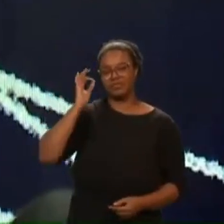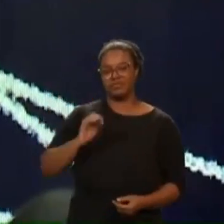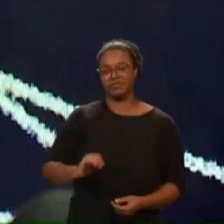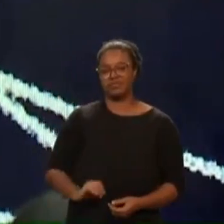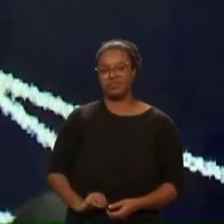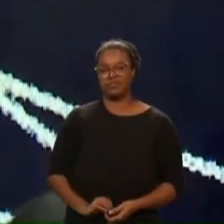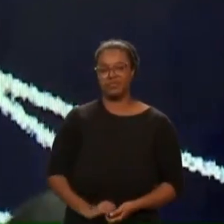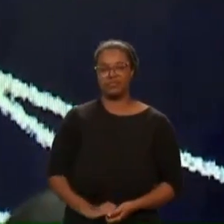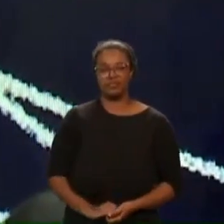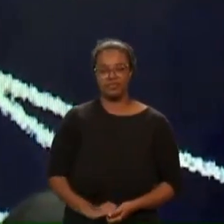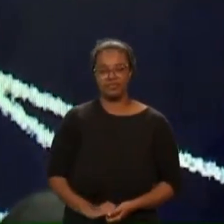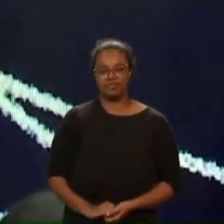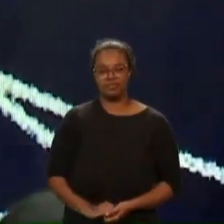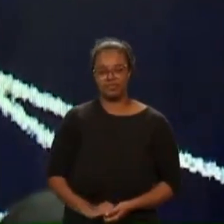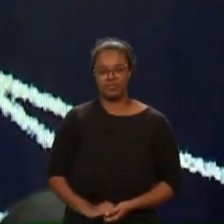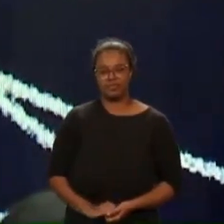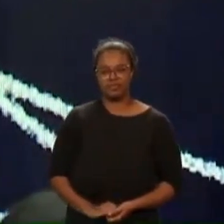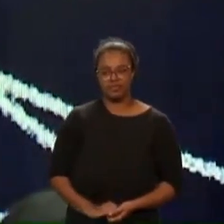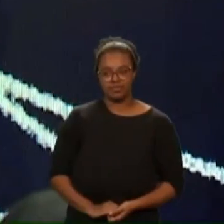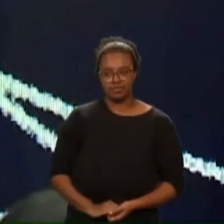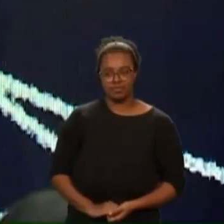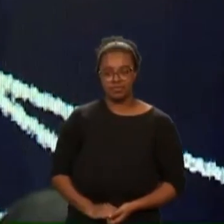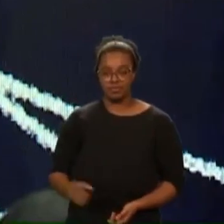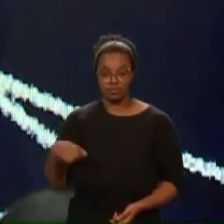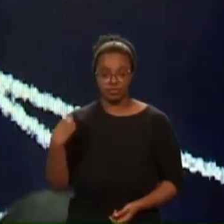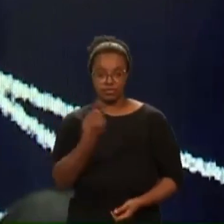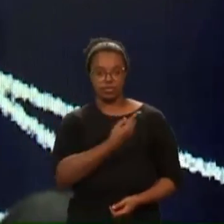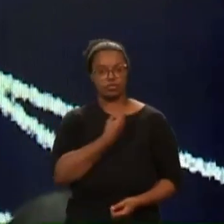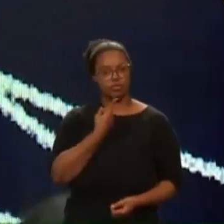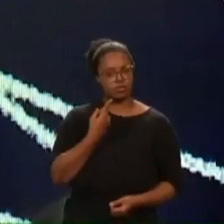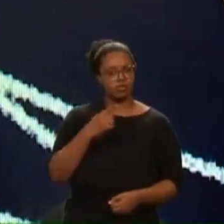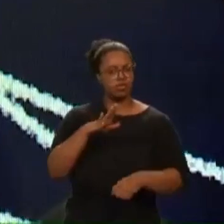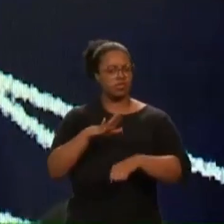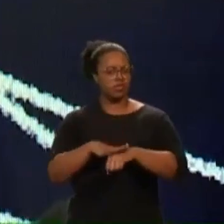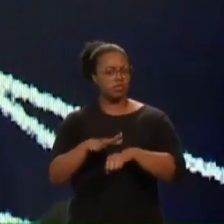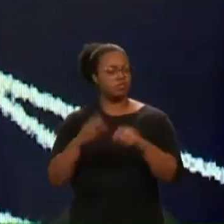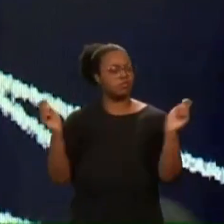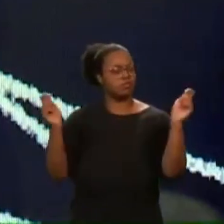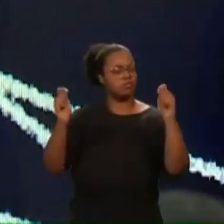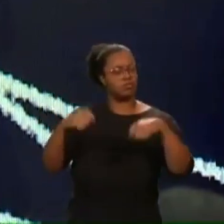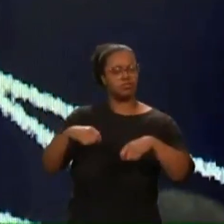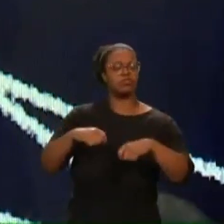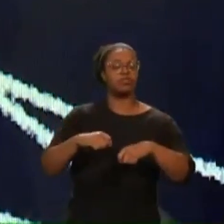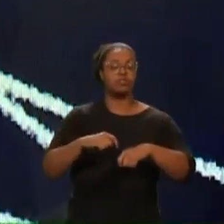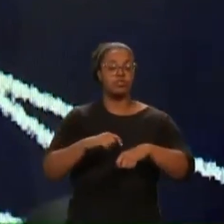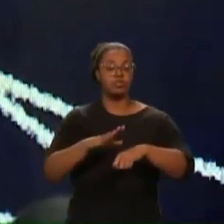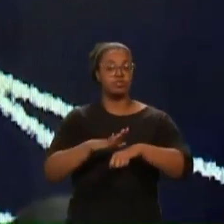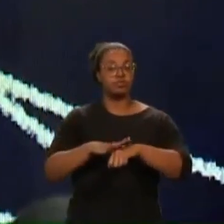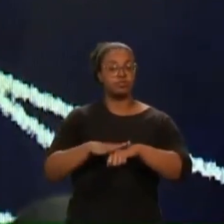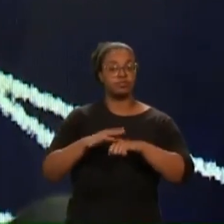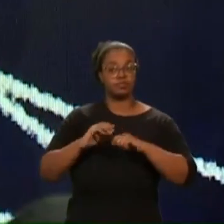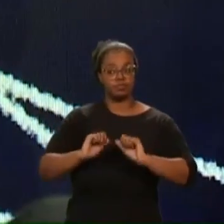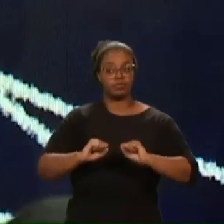espírito naquilo que nós pudermos fazer naquilo que nós pudermos empenhar